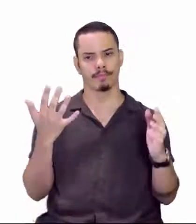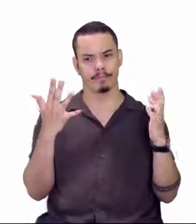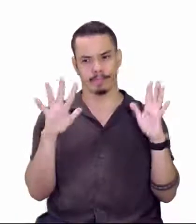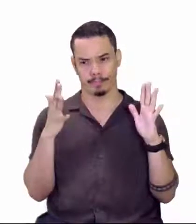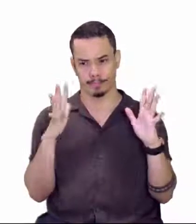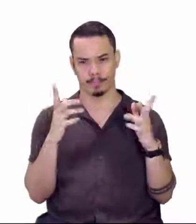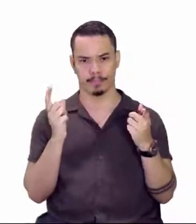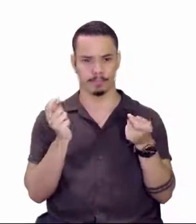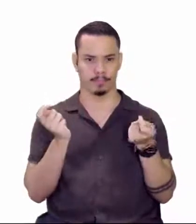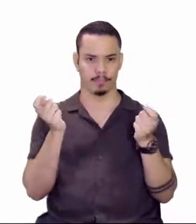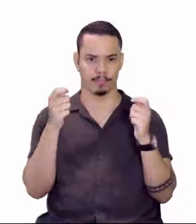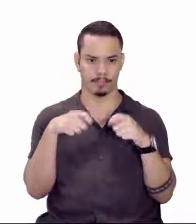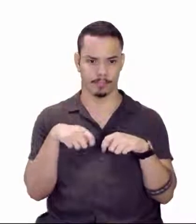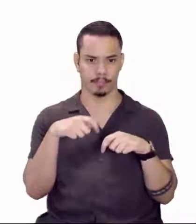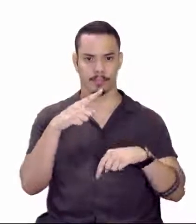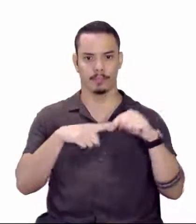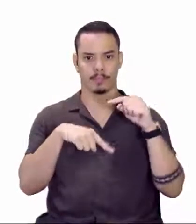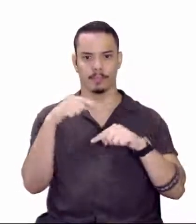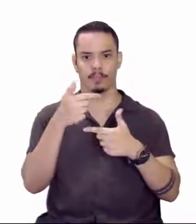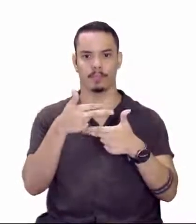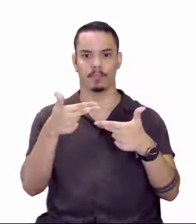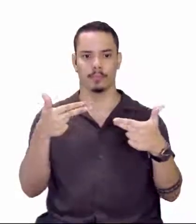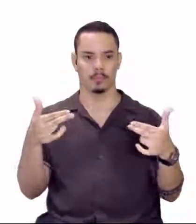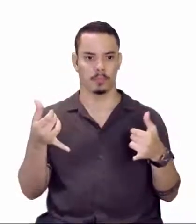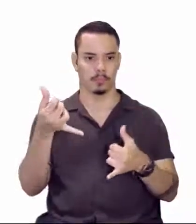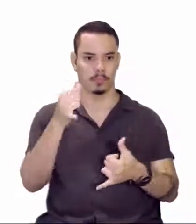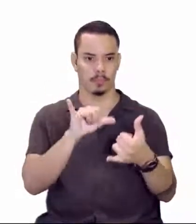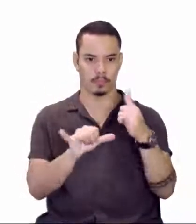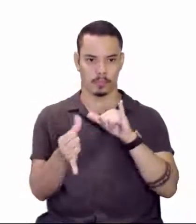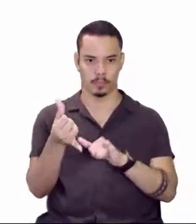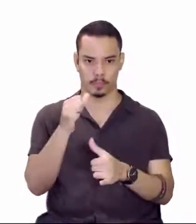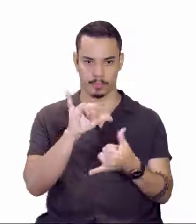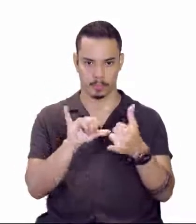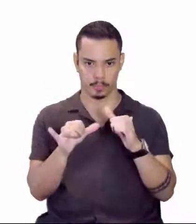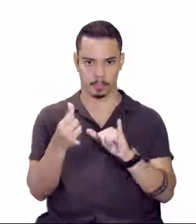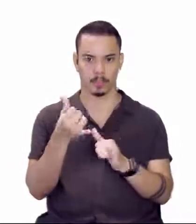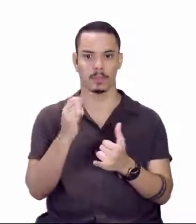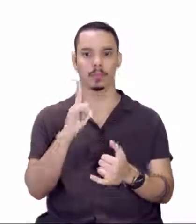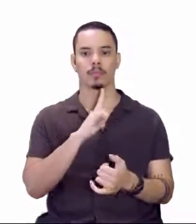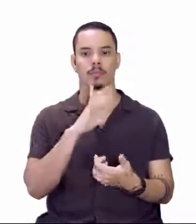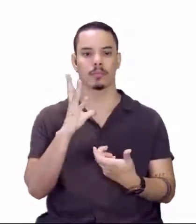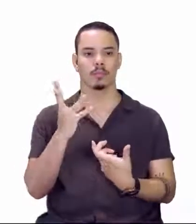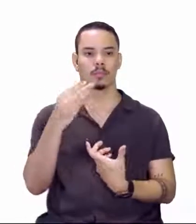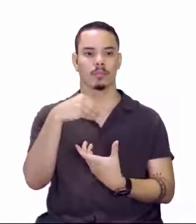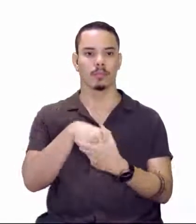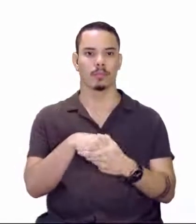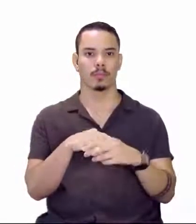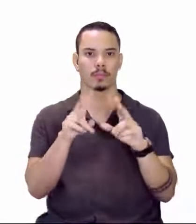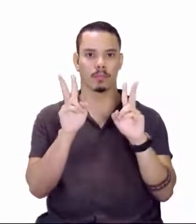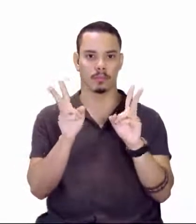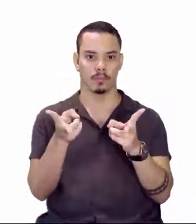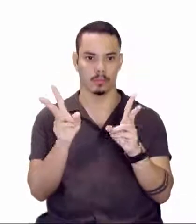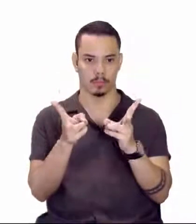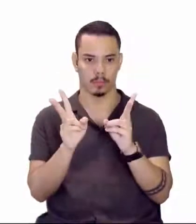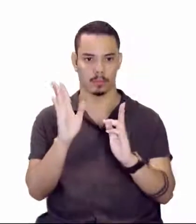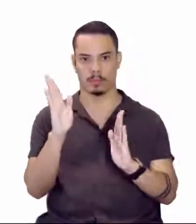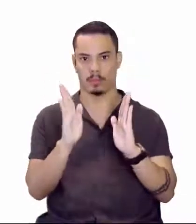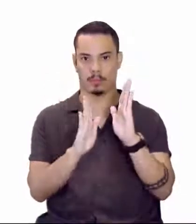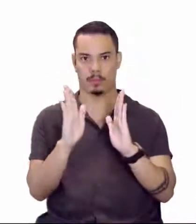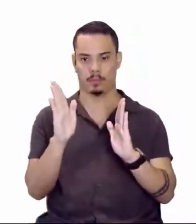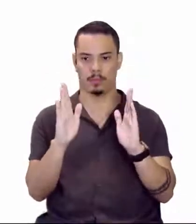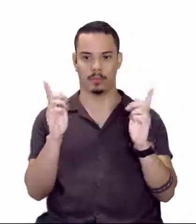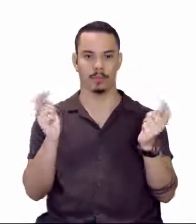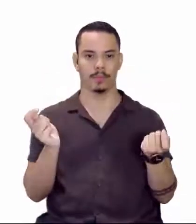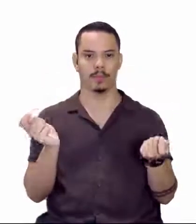Geralmente, os elementos químicos que ocupam o mesmo período,